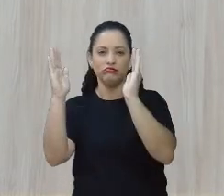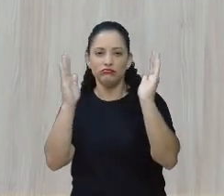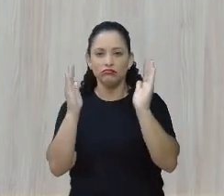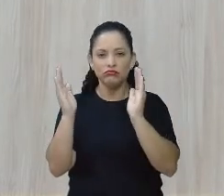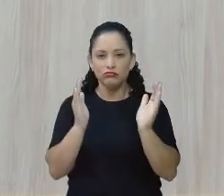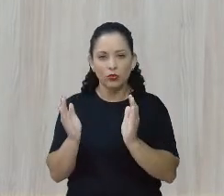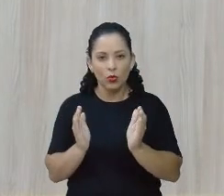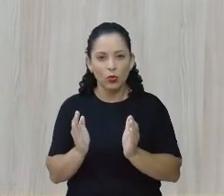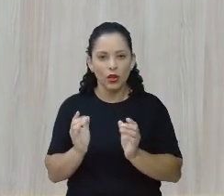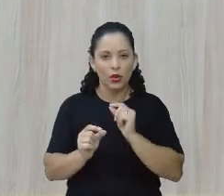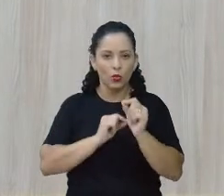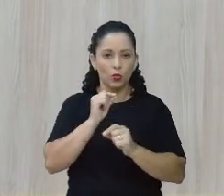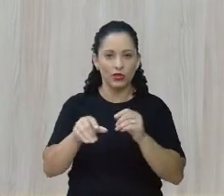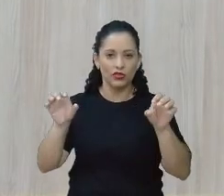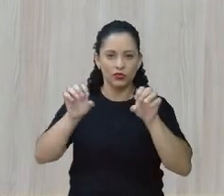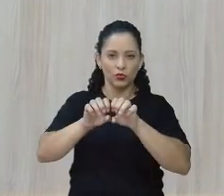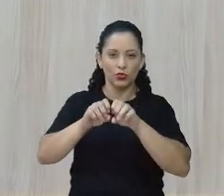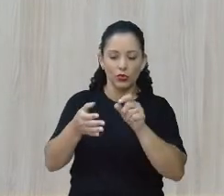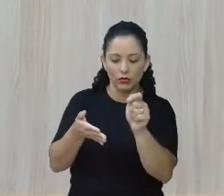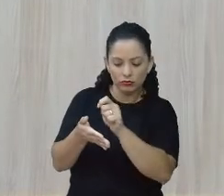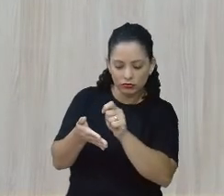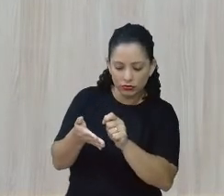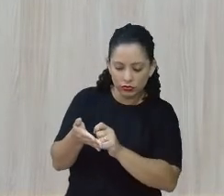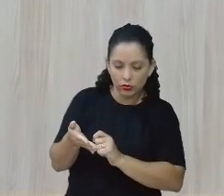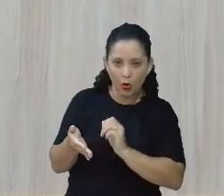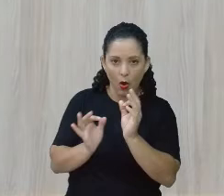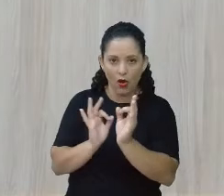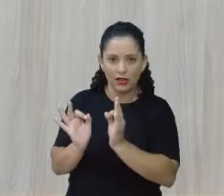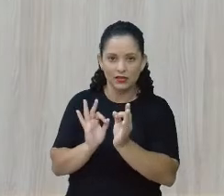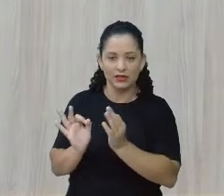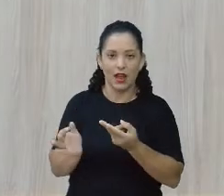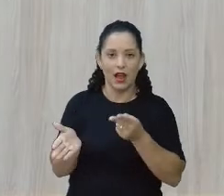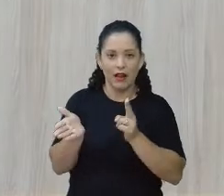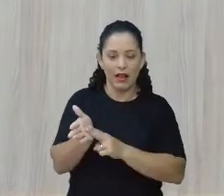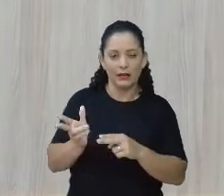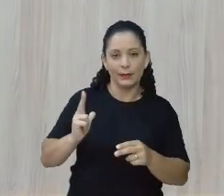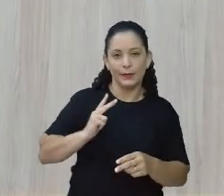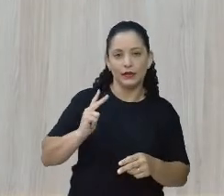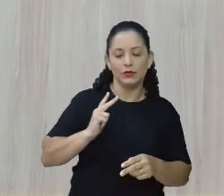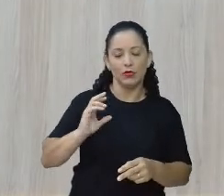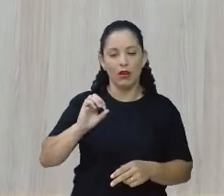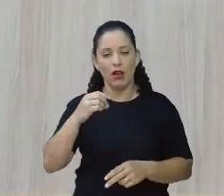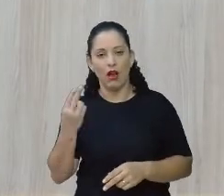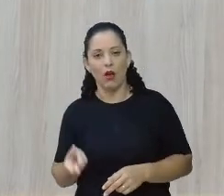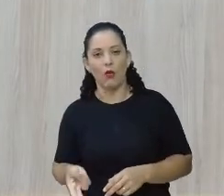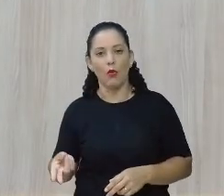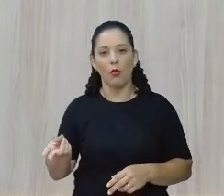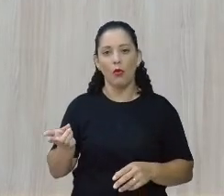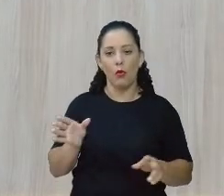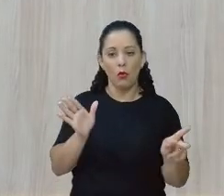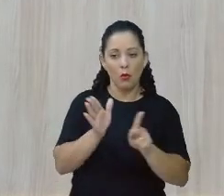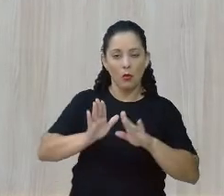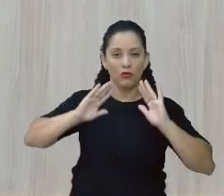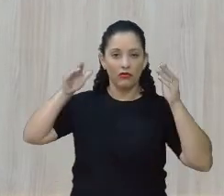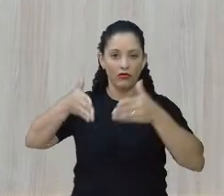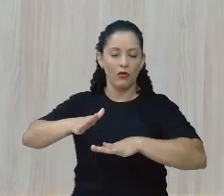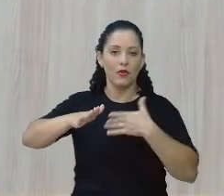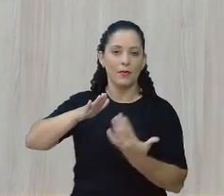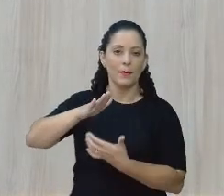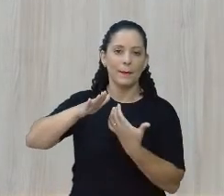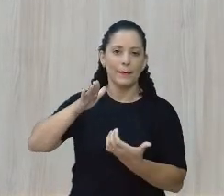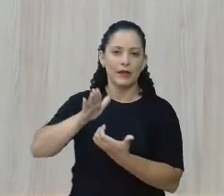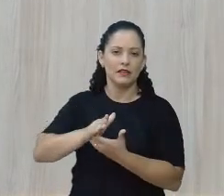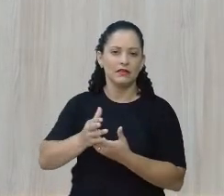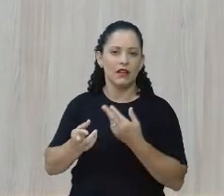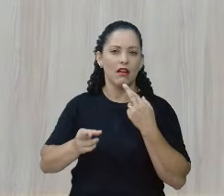necessário cumprir, e como enviar, que ela pode ser pessoal, institucional, que ela precisa conter uma reclamação, né? Então vamos ver o que mais a